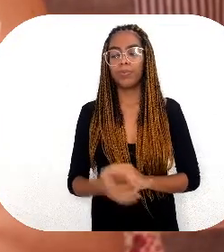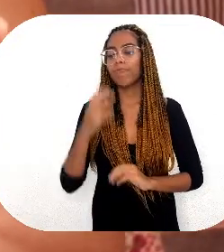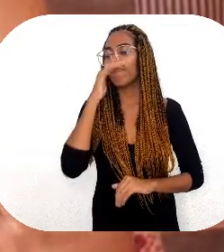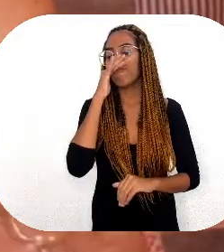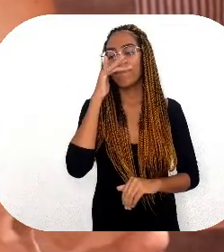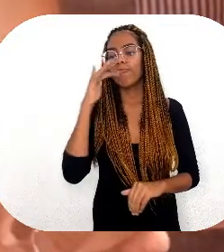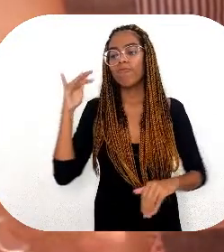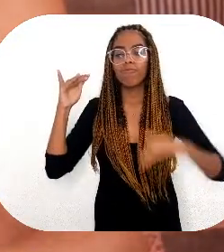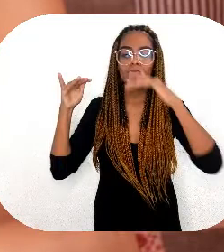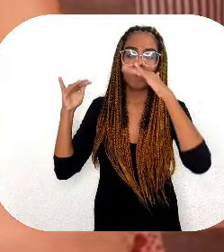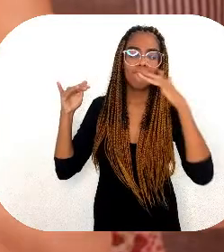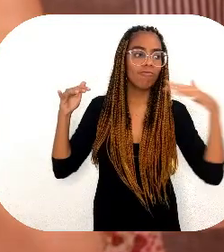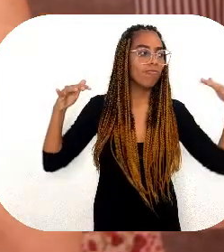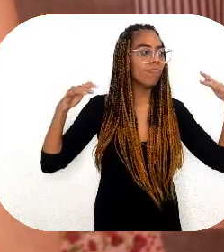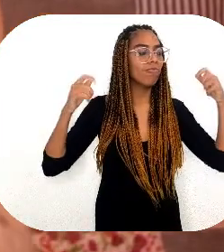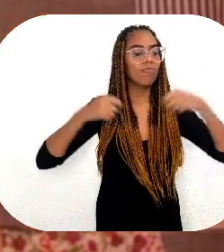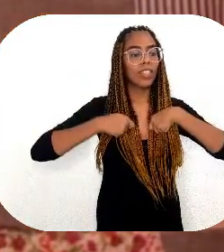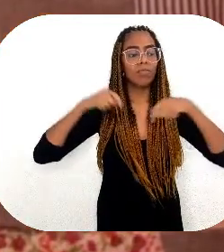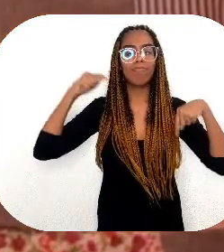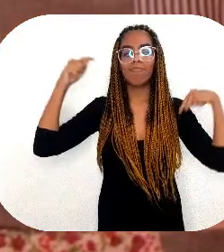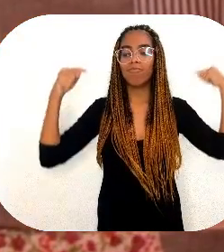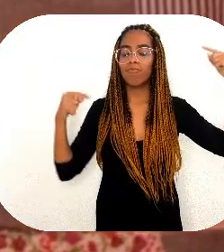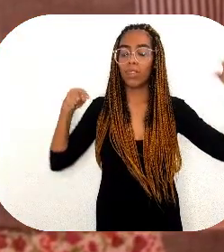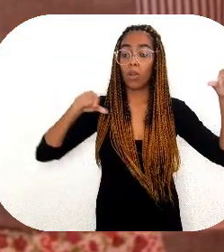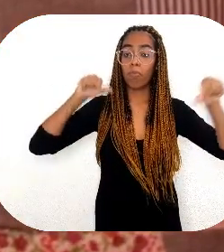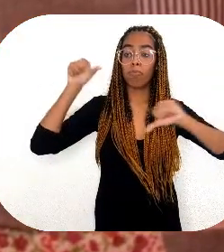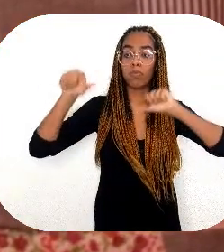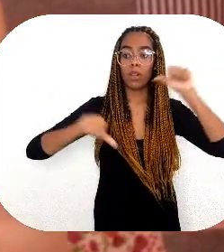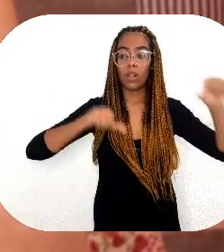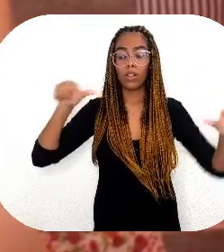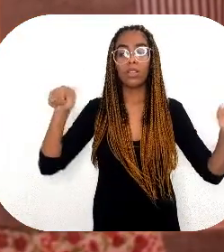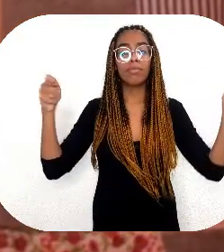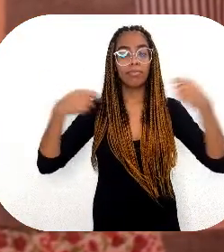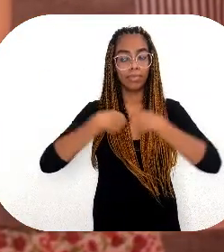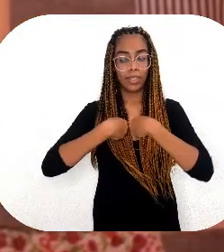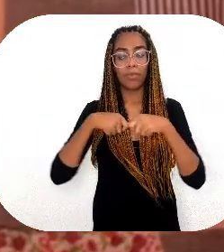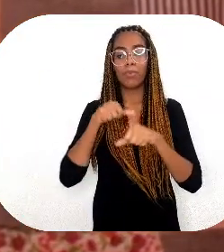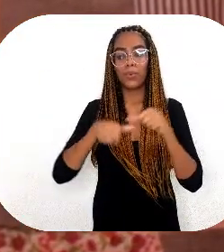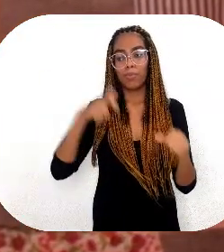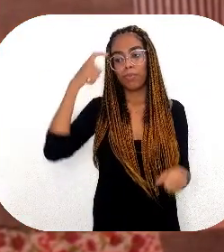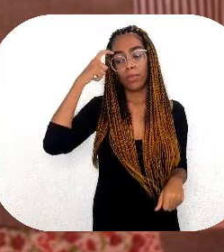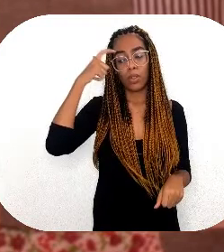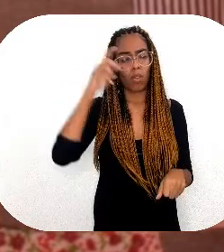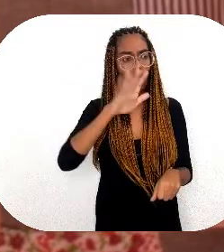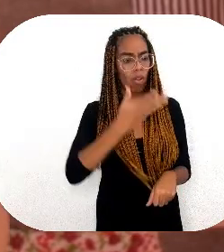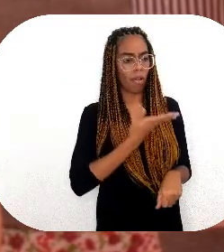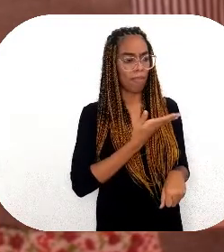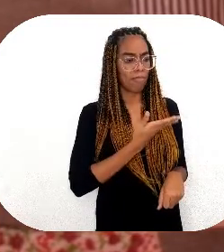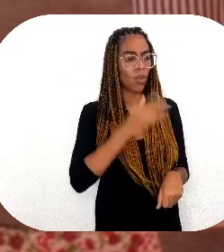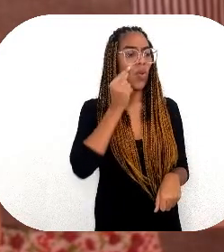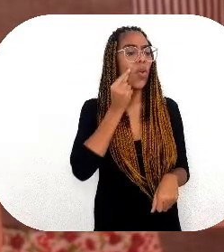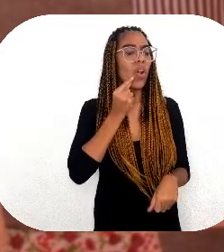ghee. Ai, ficou tão cheiroso. Eles estavam loucos para comer quando